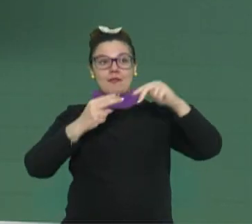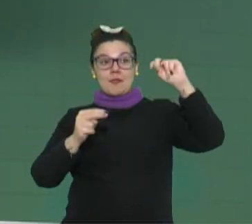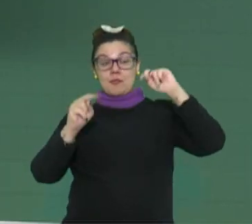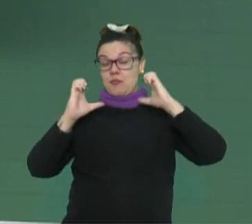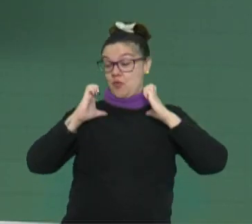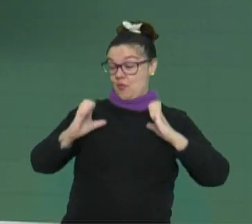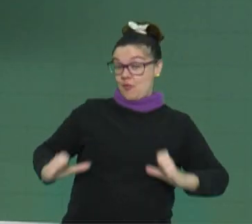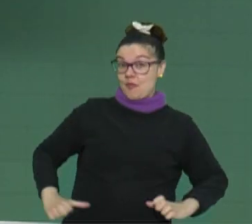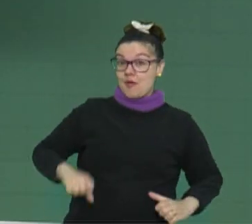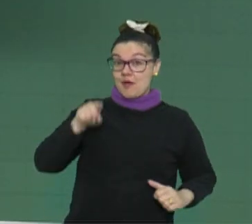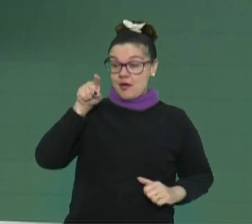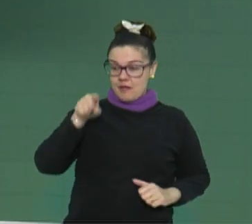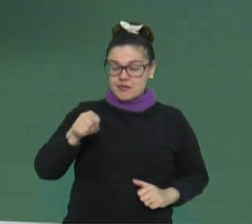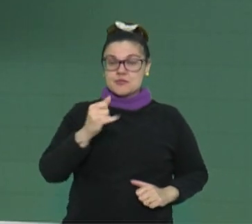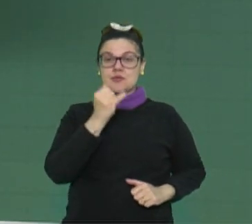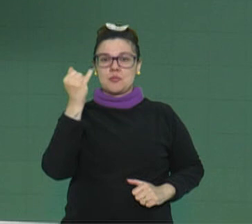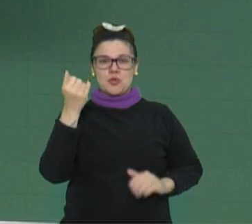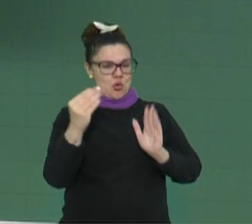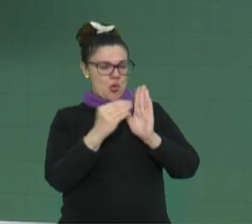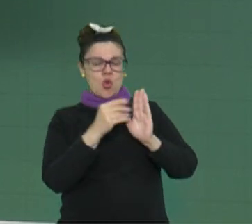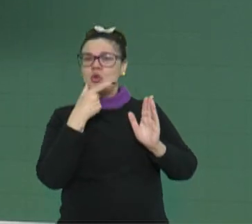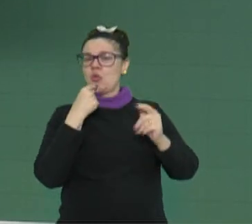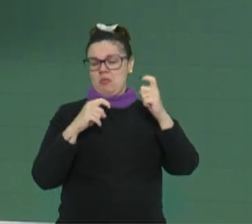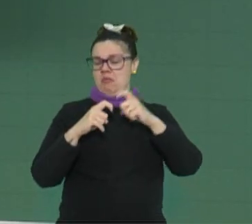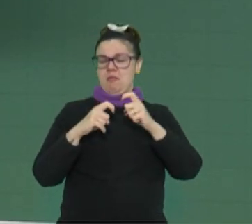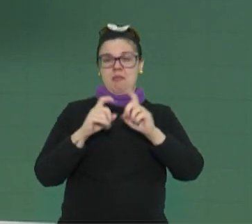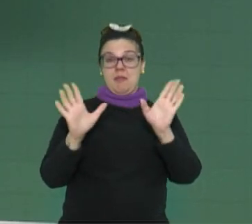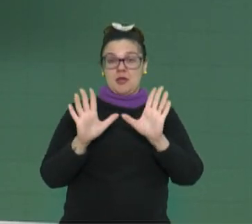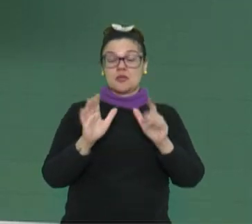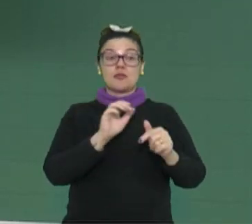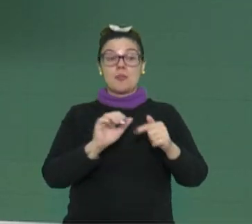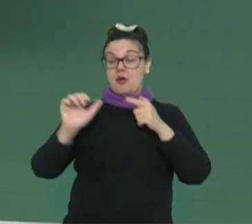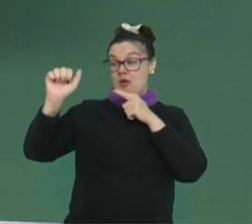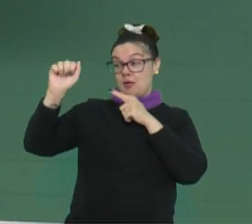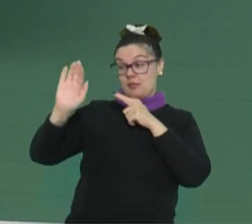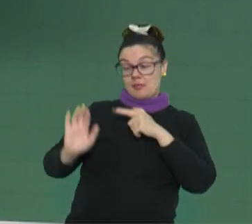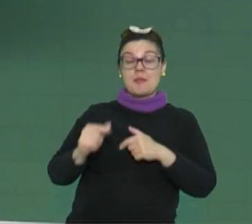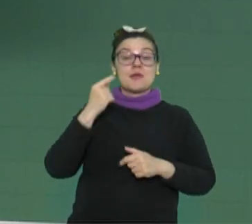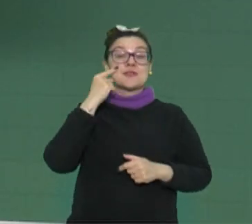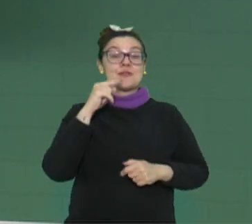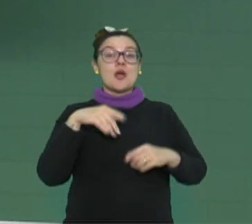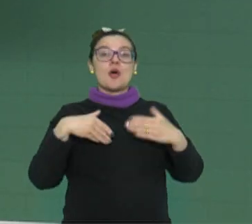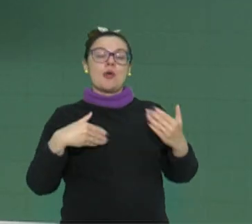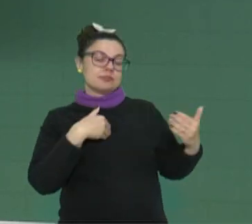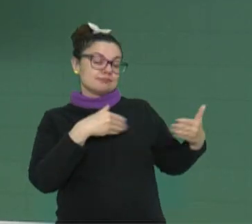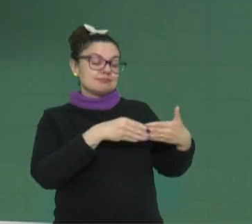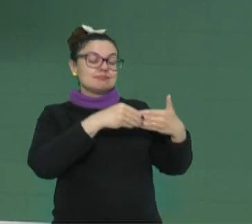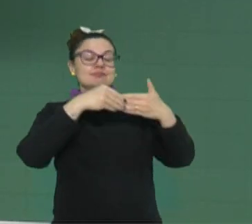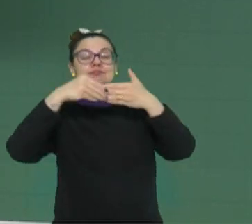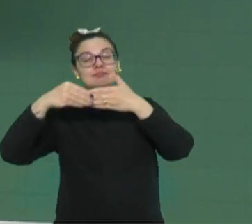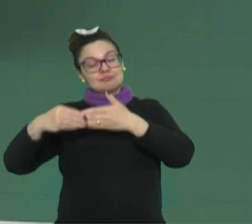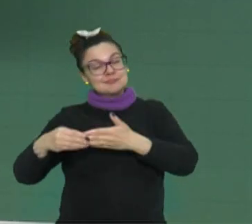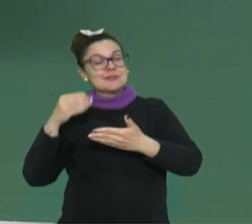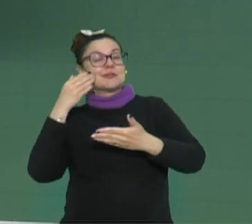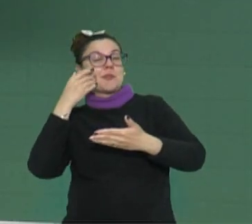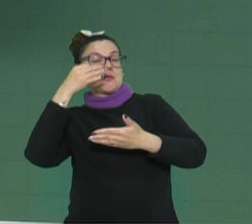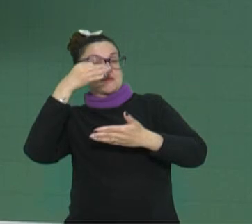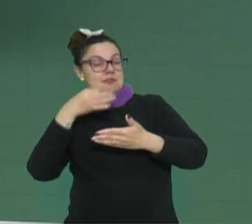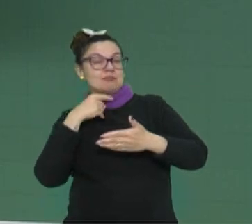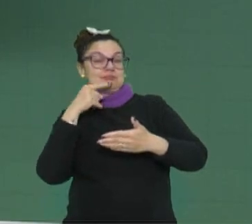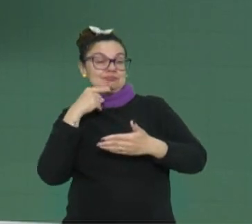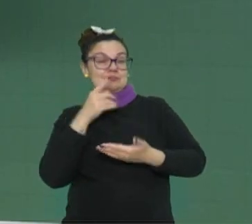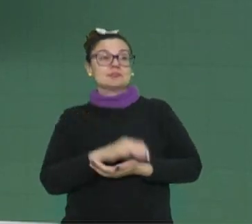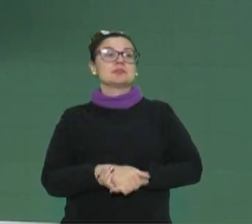dica, por isso o enunciado é tão importante. Vamos ver as alternativas, para a gente saber se orientar se é de fato sobre isso que ele está